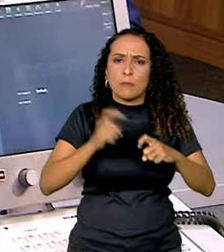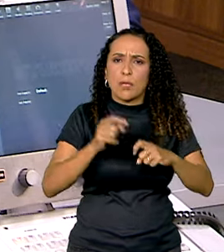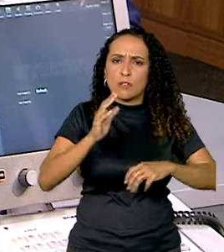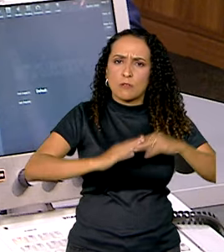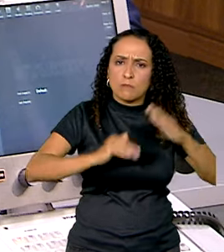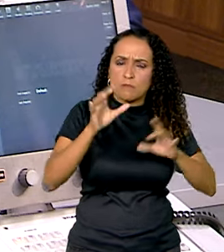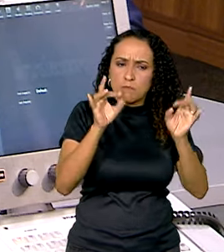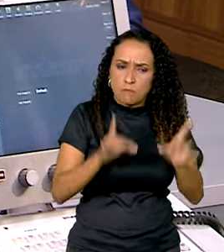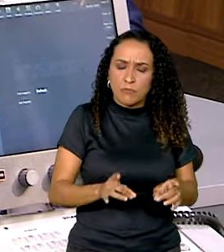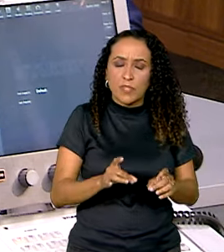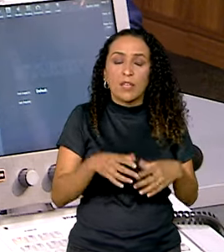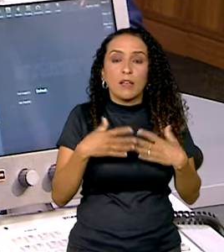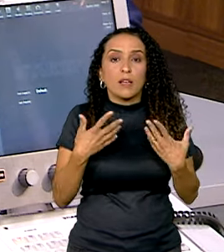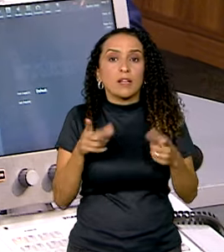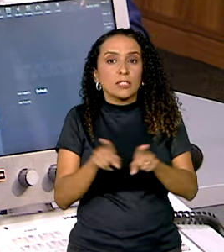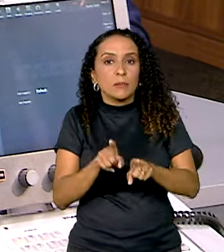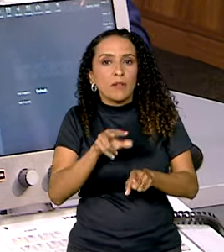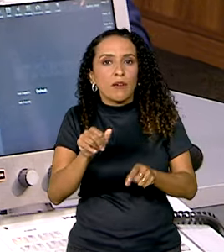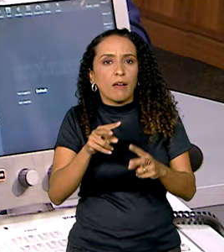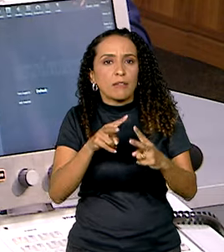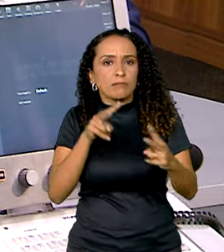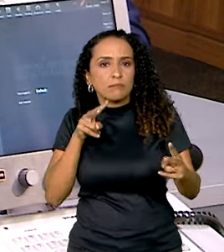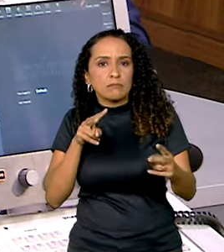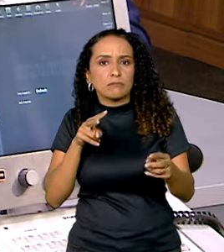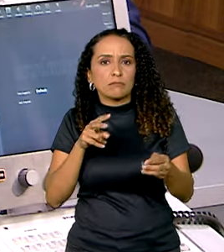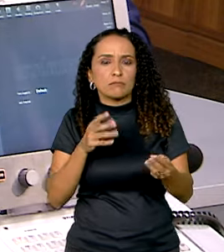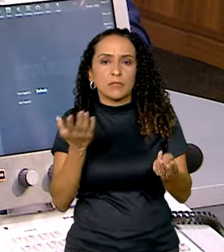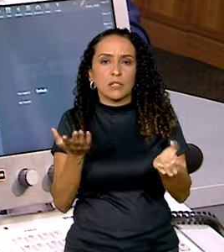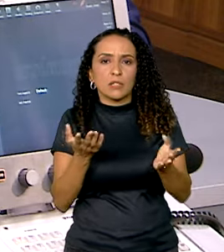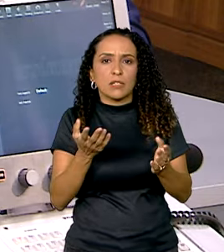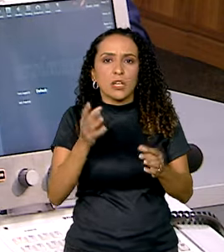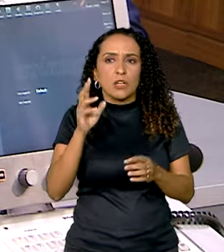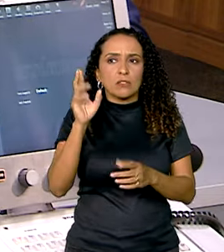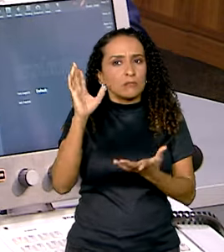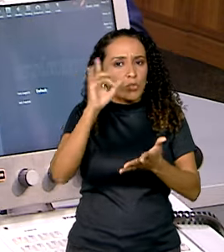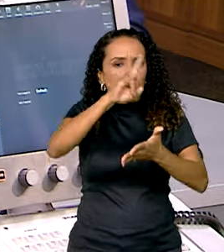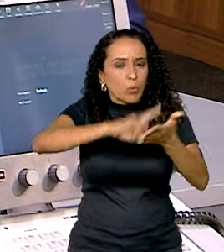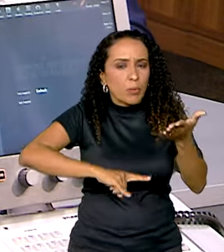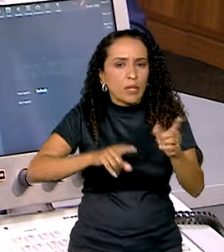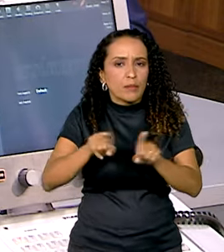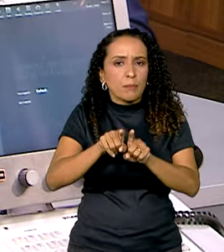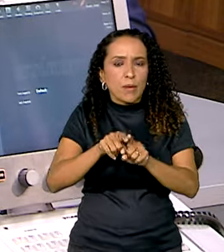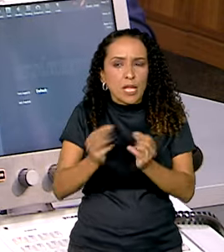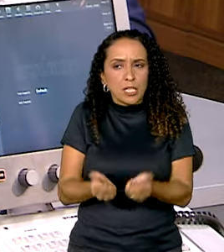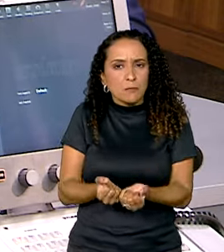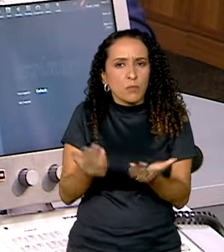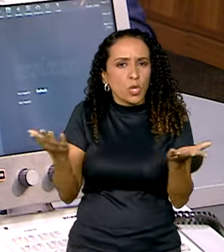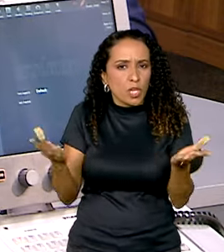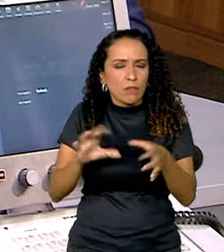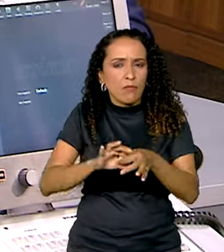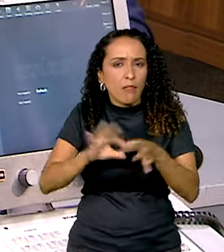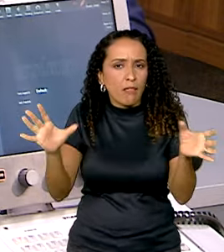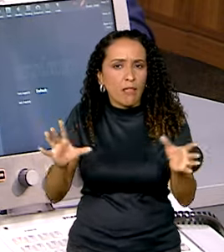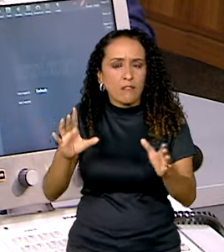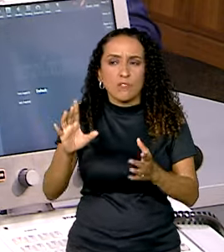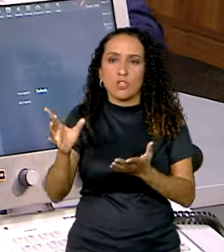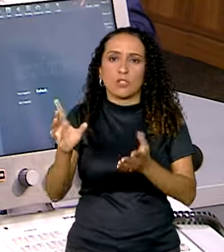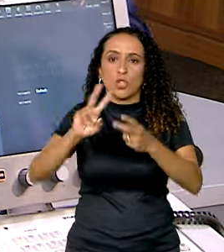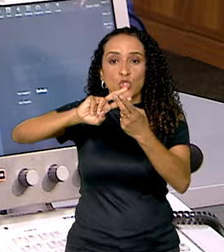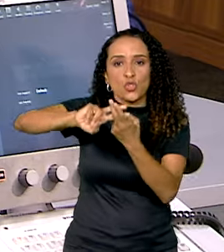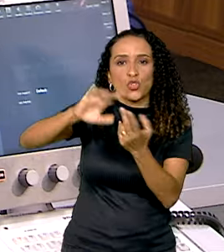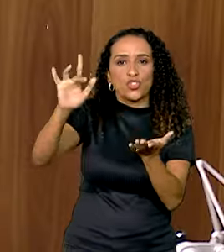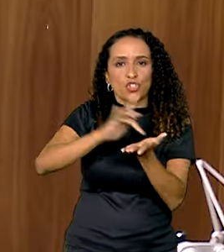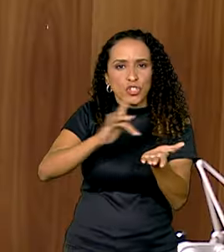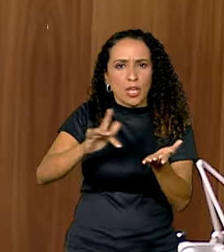aí de teleconsultas, né? De prontuários disponíveis pelo aplicativo SUS Digital. Mais alguma ferramenta aí prevista vai ser usada?